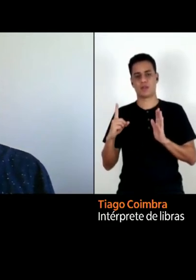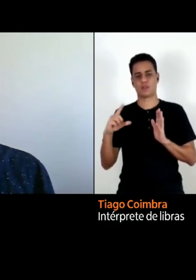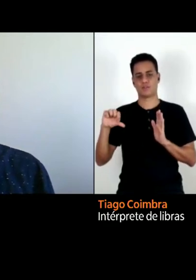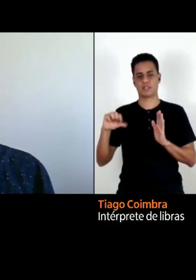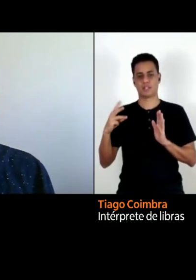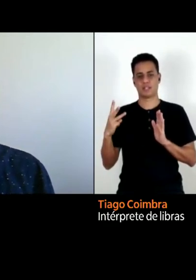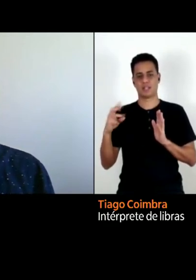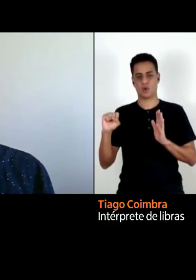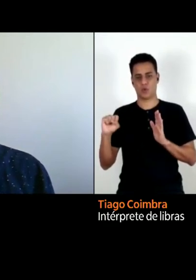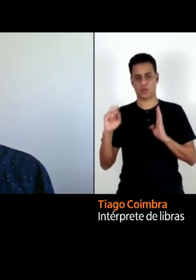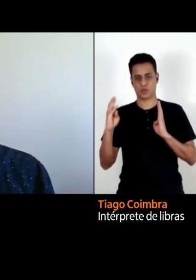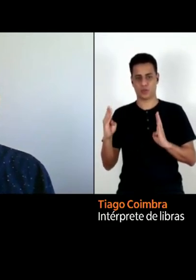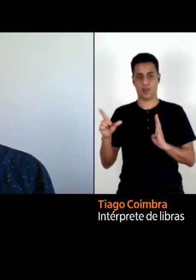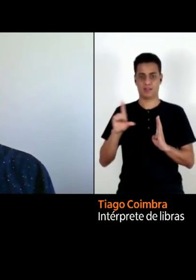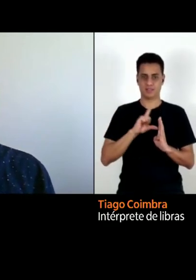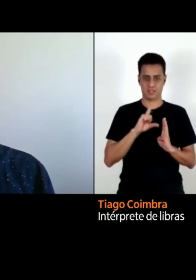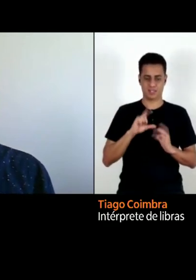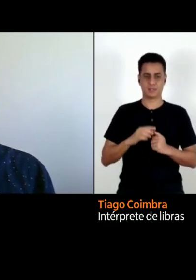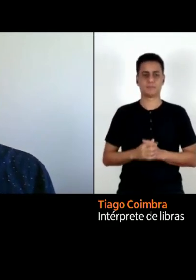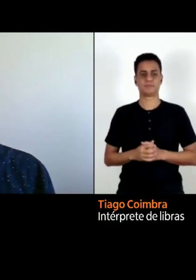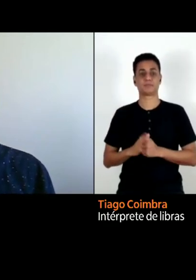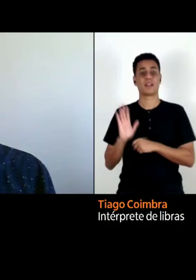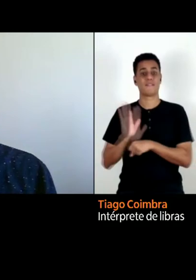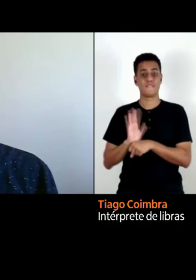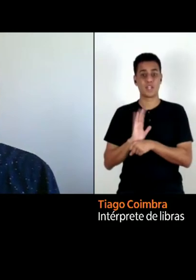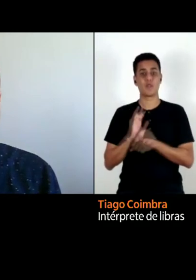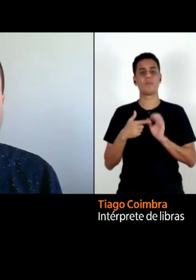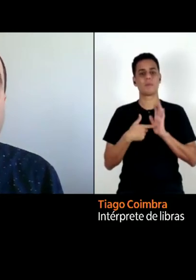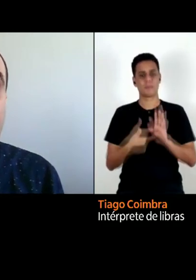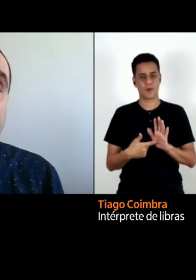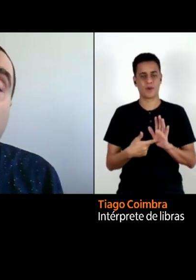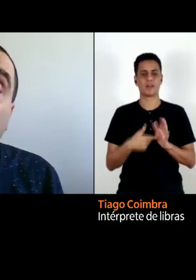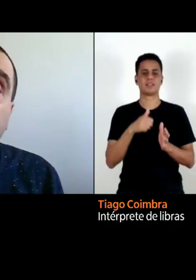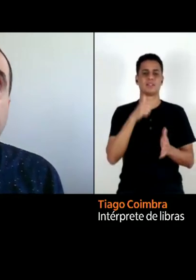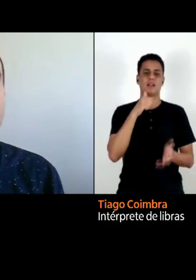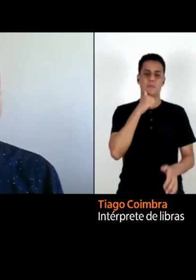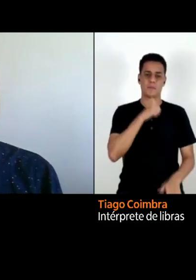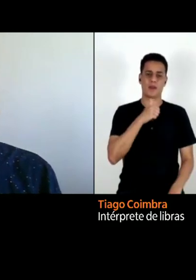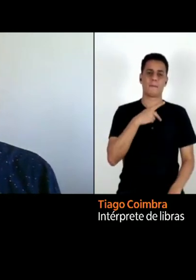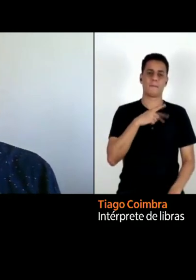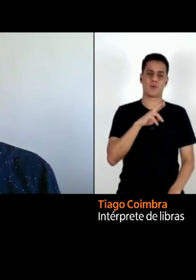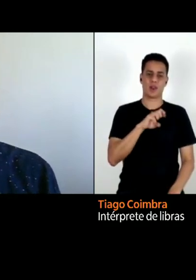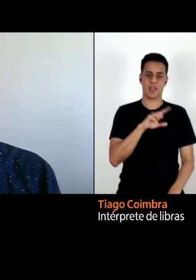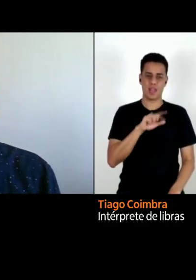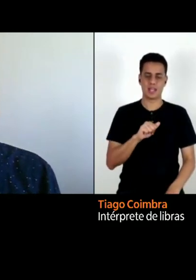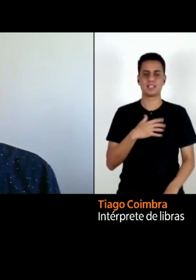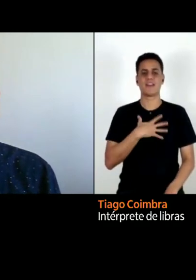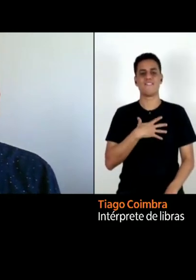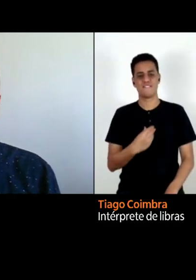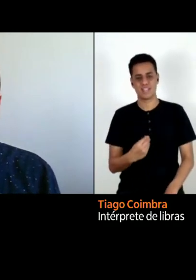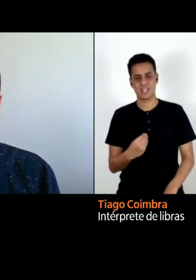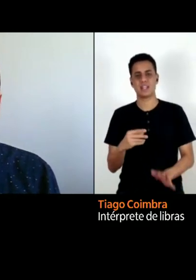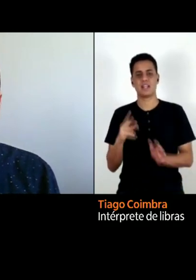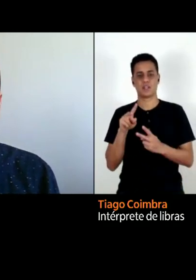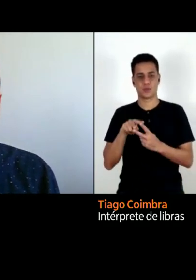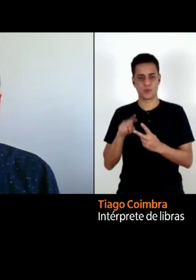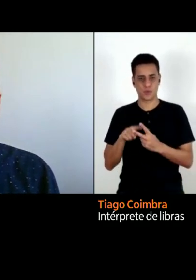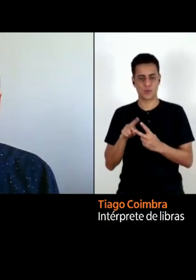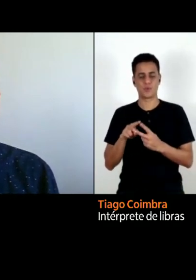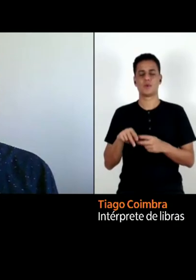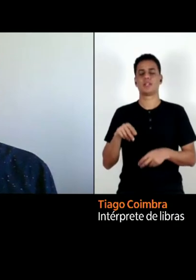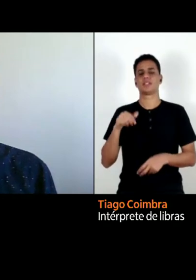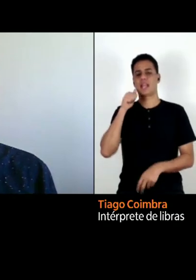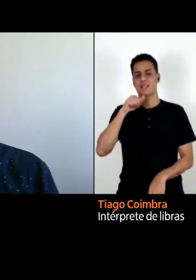No filme aparecem Pureza, as filhas de Lobato, Marta e Ruth, a neta Joyce e